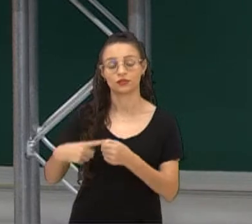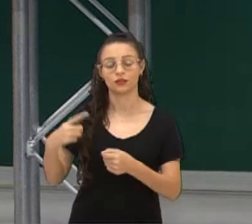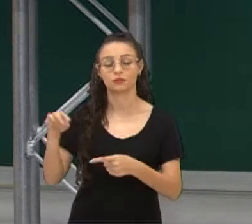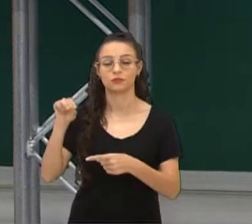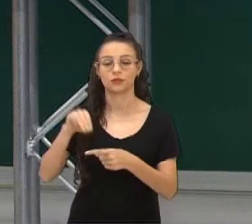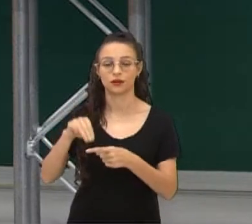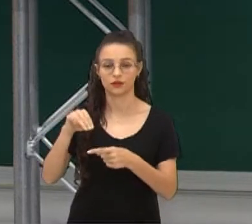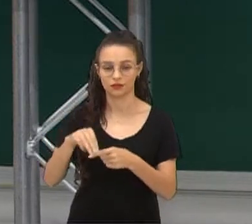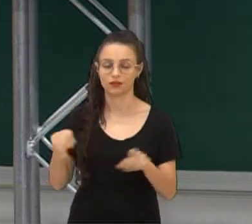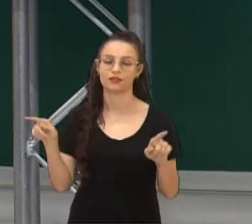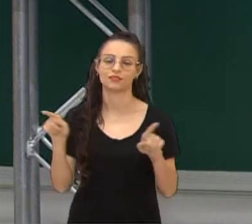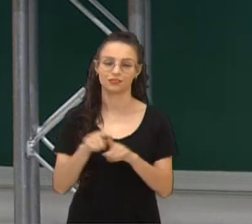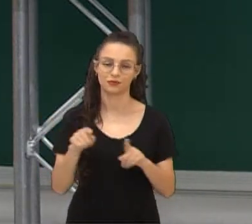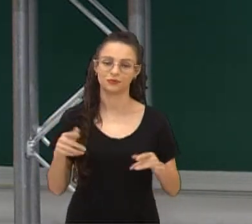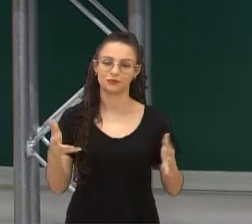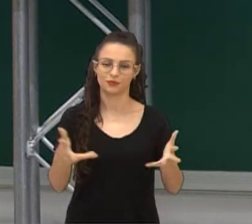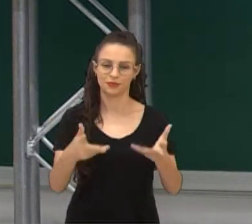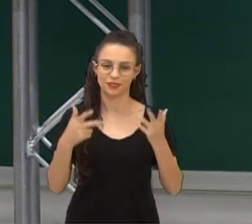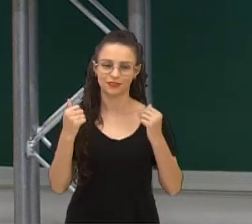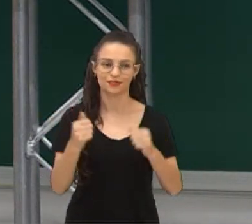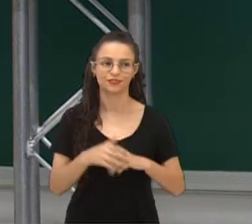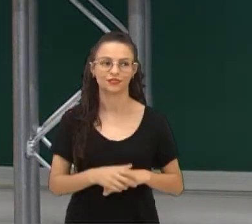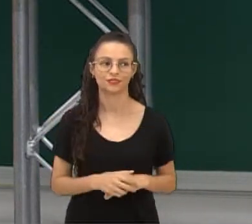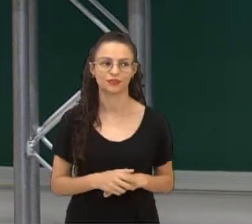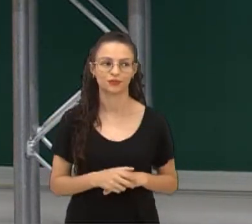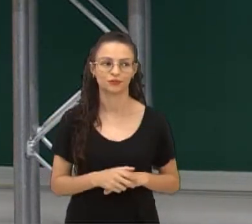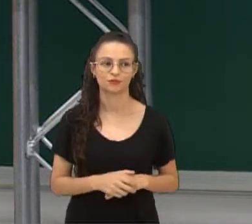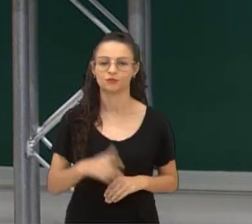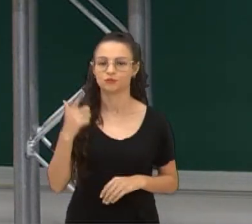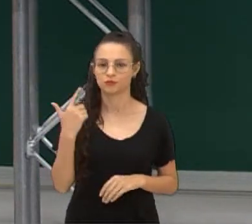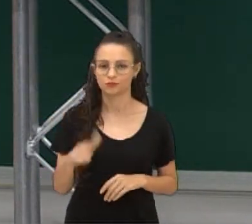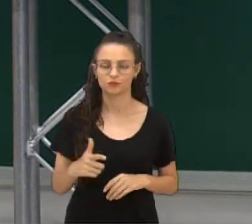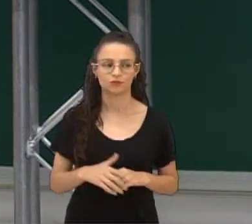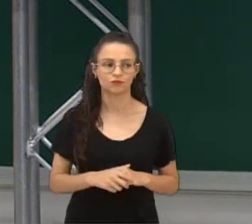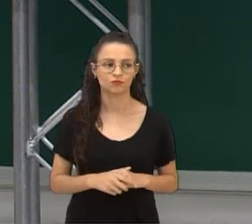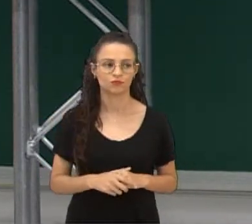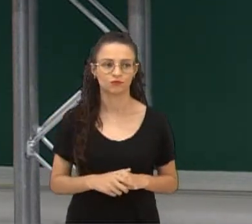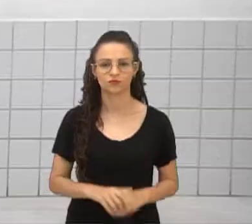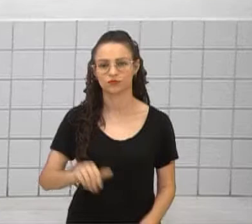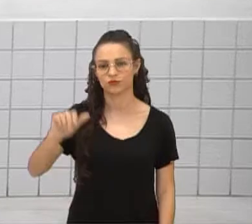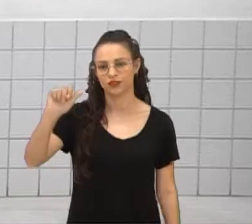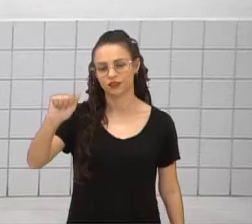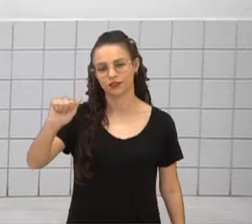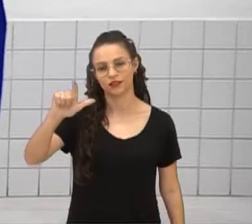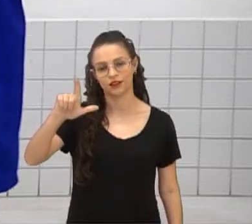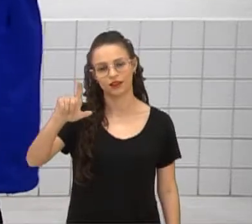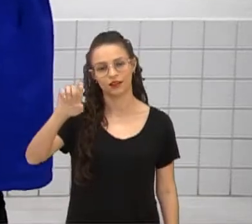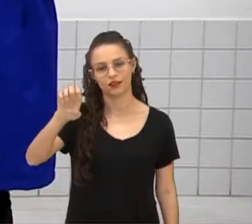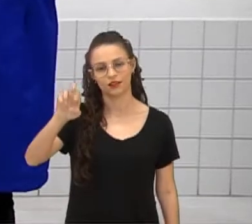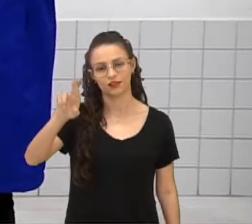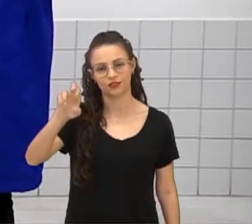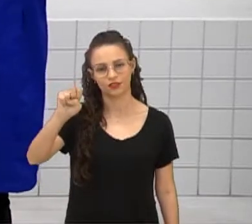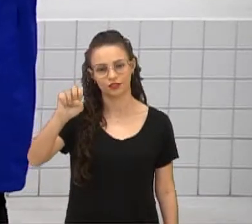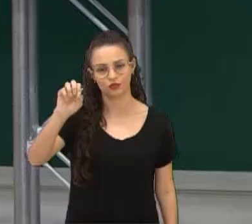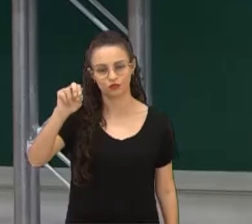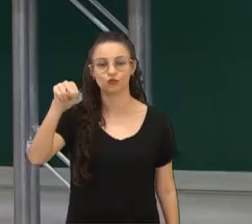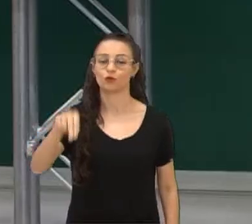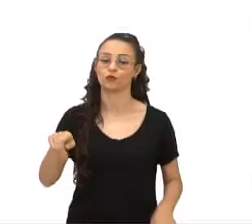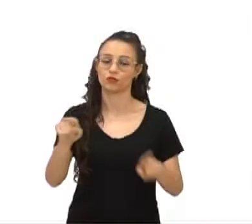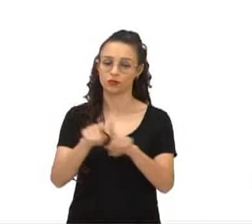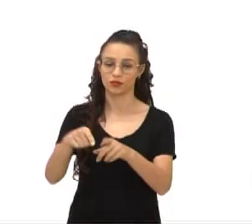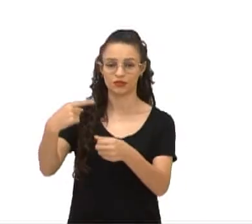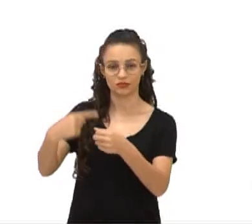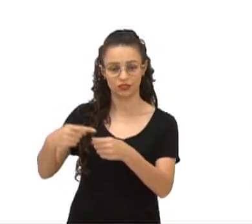que maravilha a que mais a ler sou Rafael também né que é de